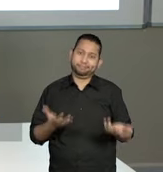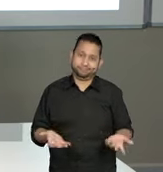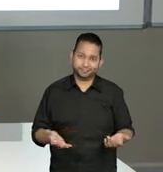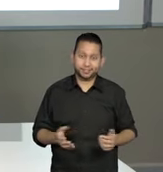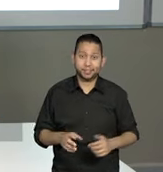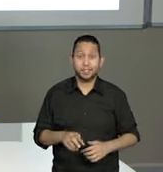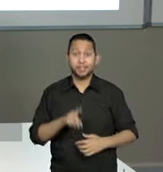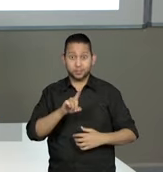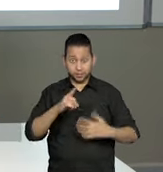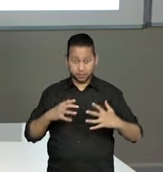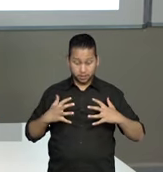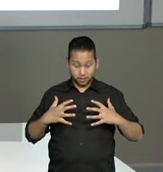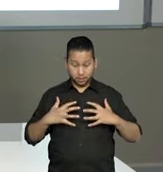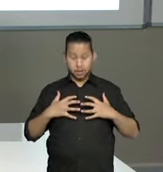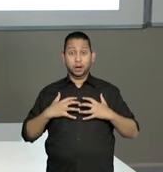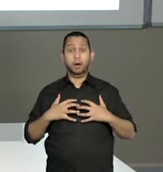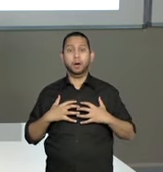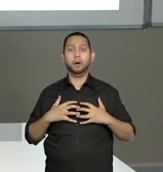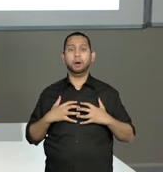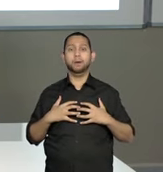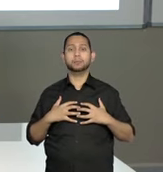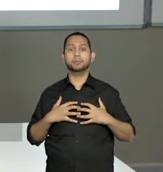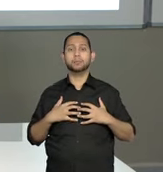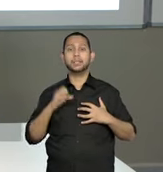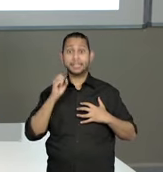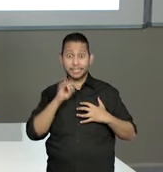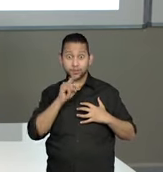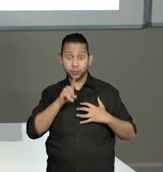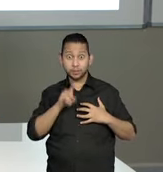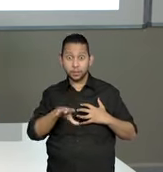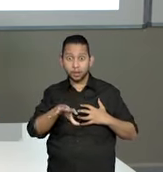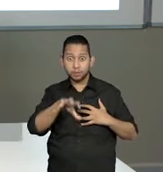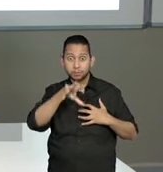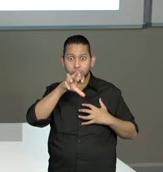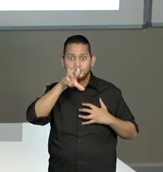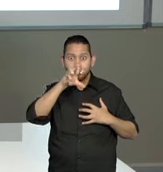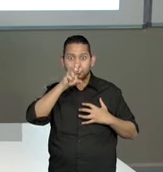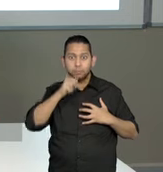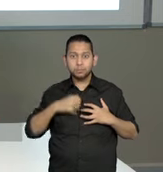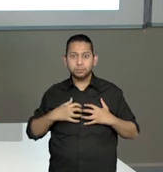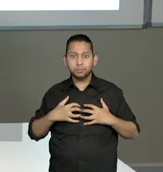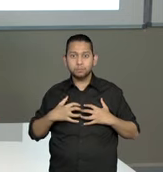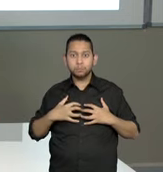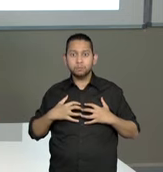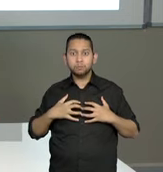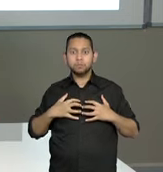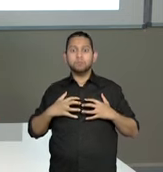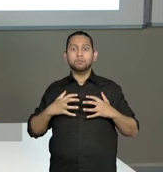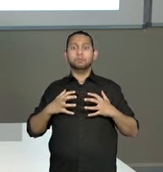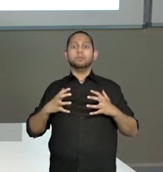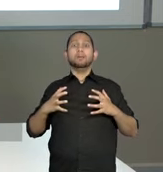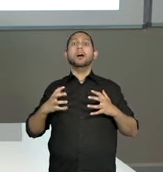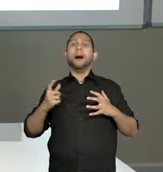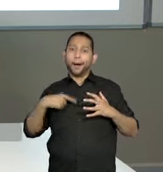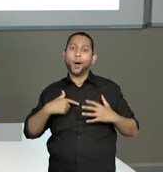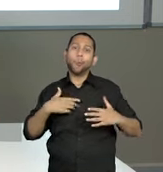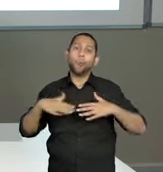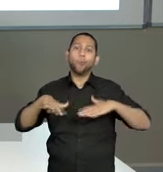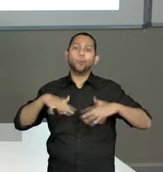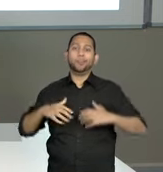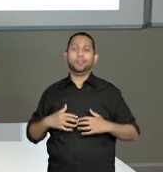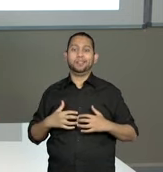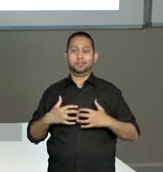de músculo porque quando eu respiro, há um certo movimento, tá?